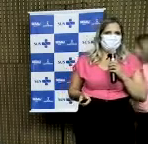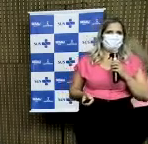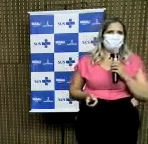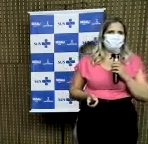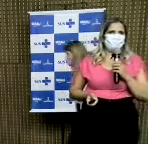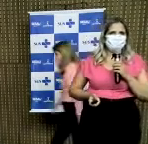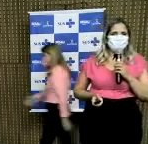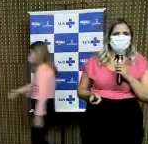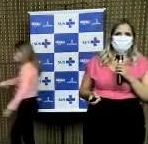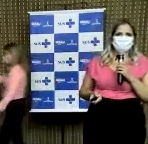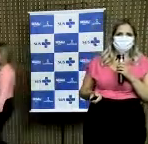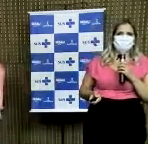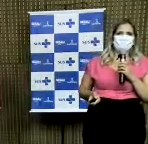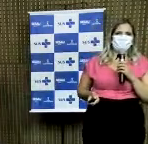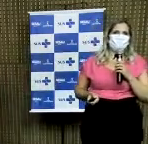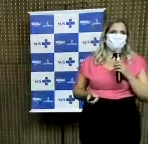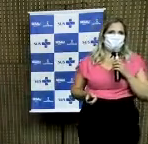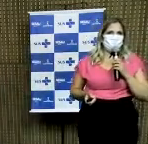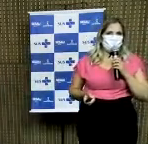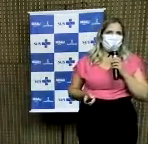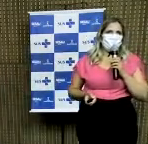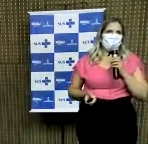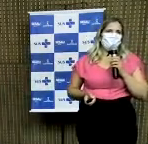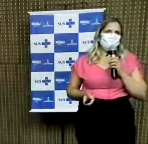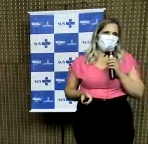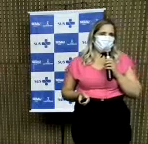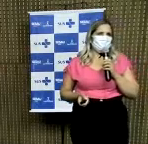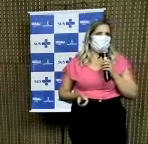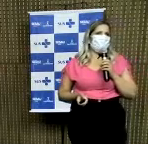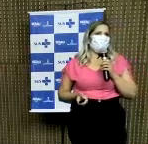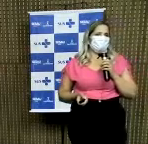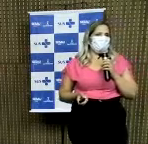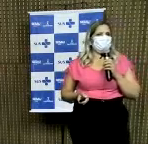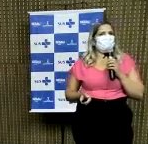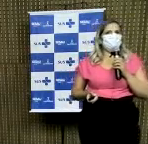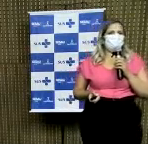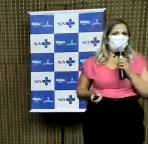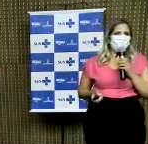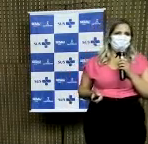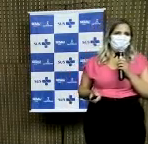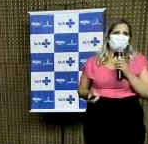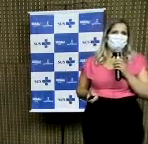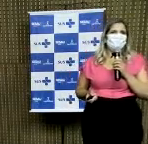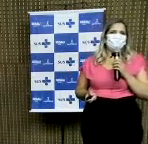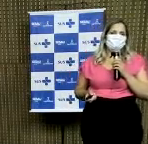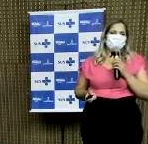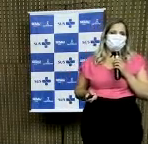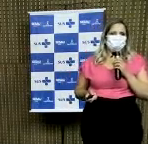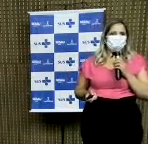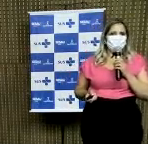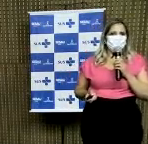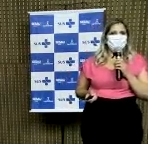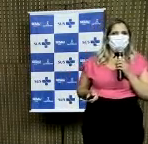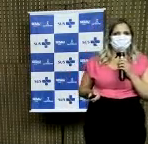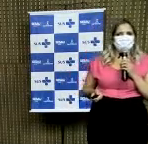Boa tarde a todos. Eu sou a Lucinéia, estou de gerente lá no SF Cidade Morena desde